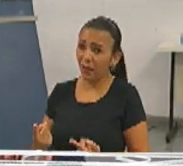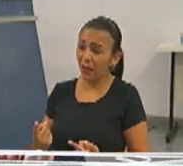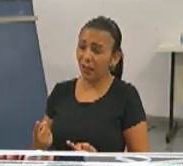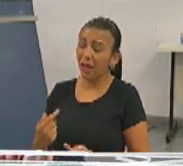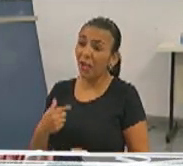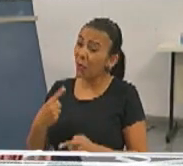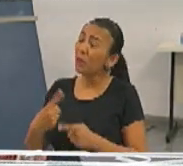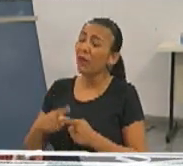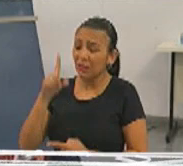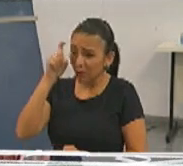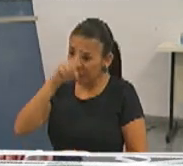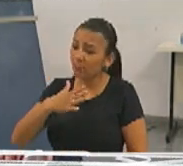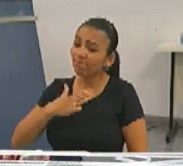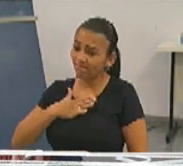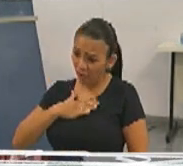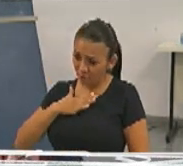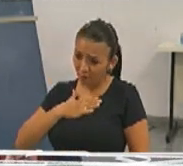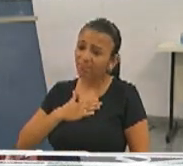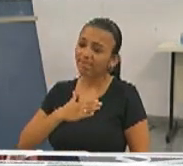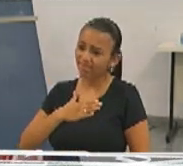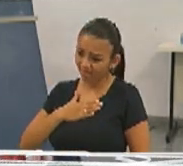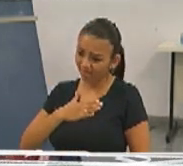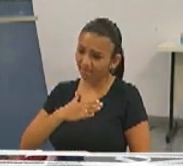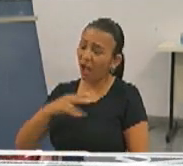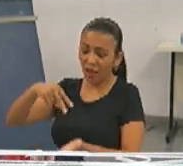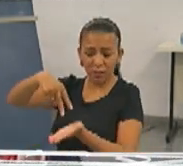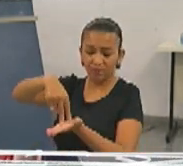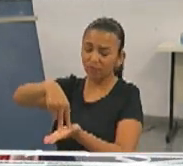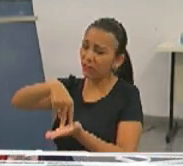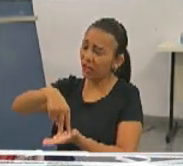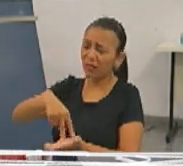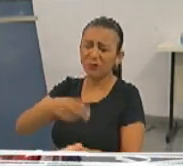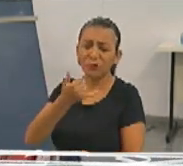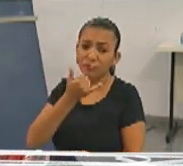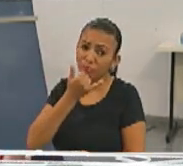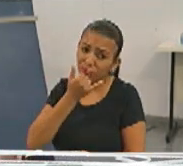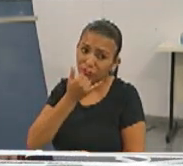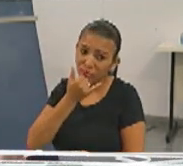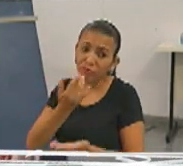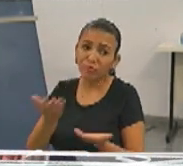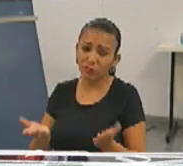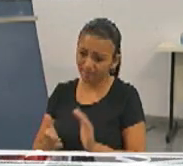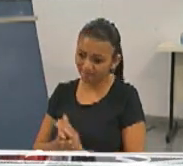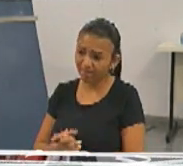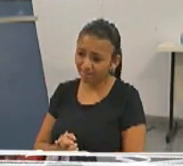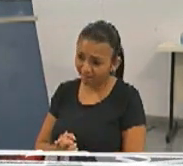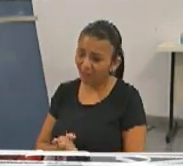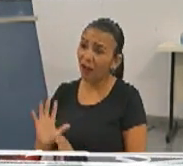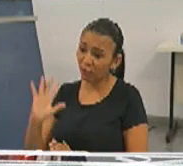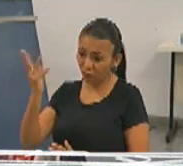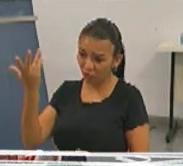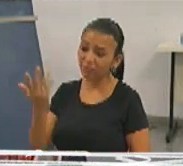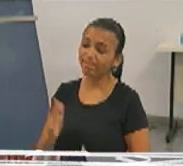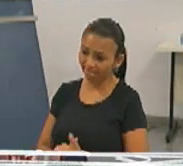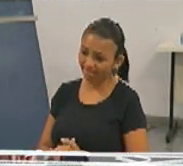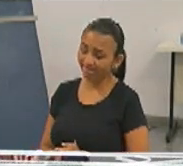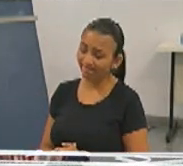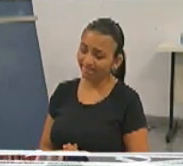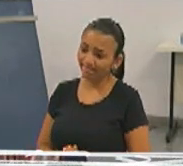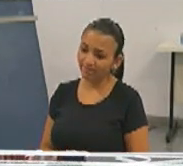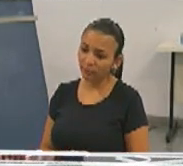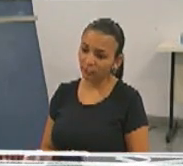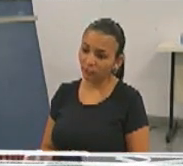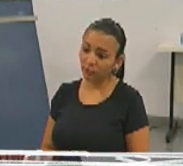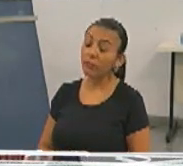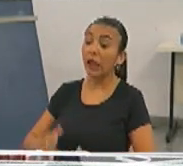porque está difícil de ficar de pé, gente, desculpa, mas é bem isso que acontece.